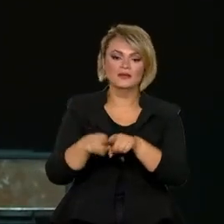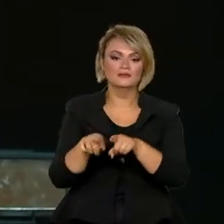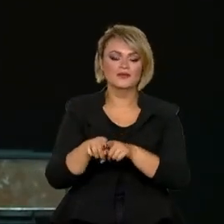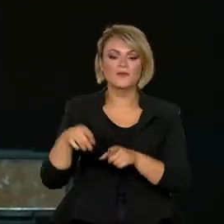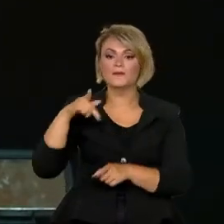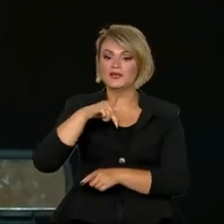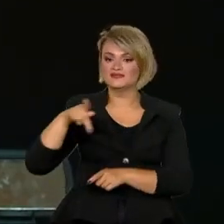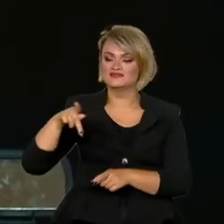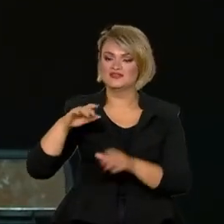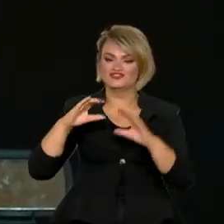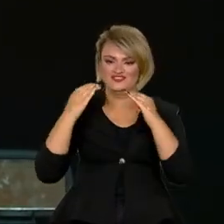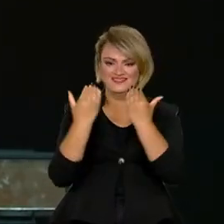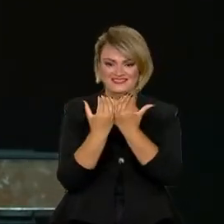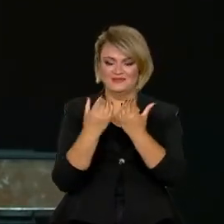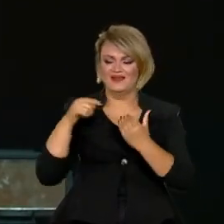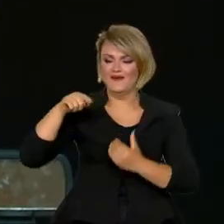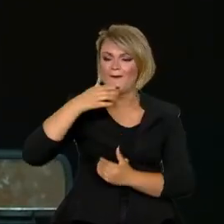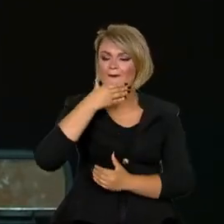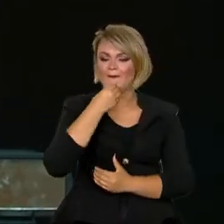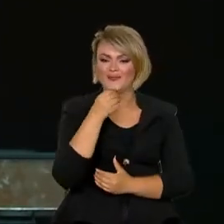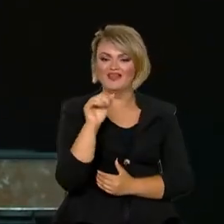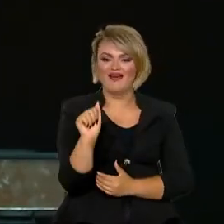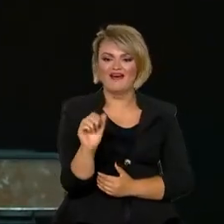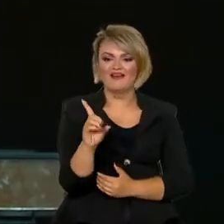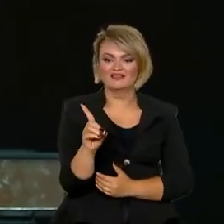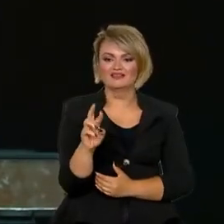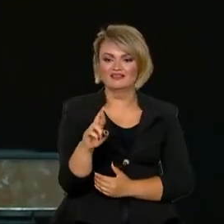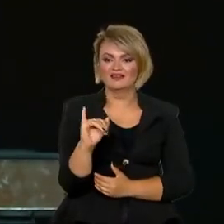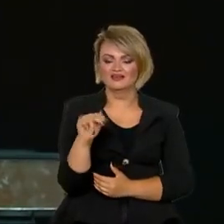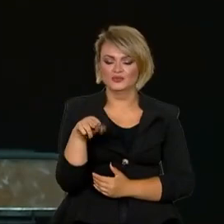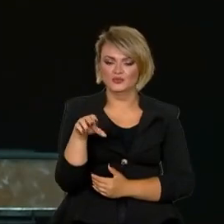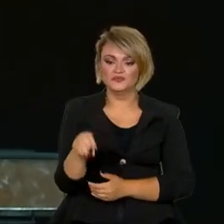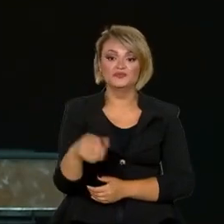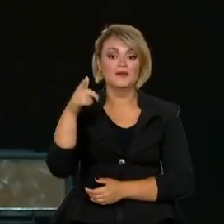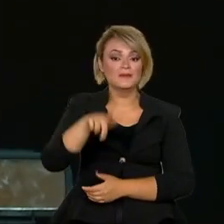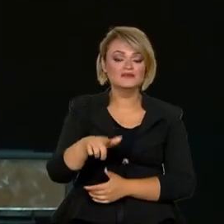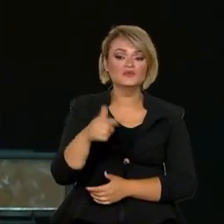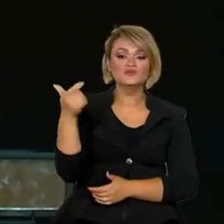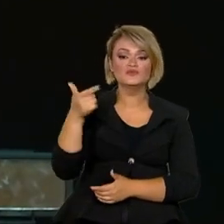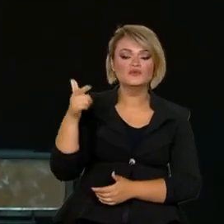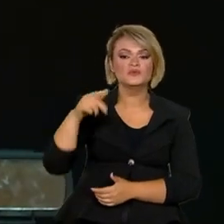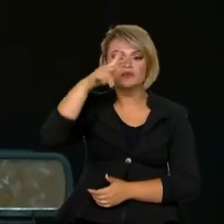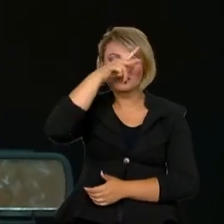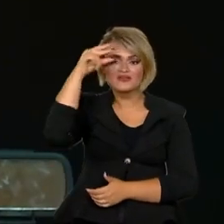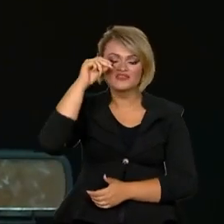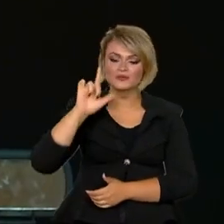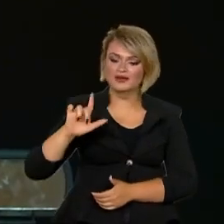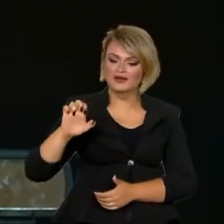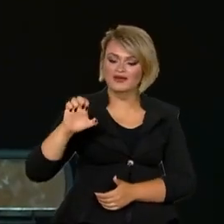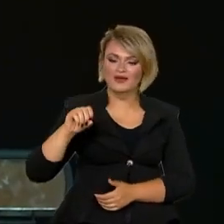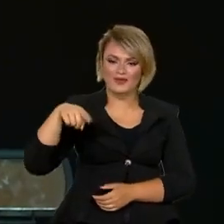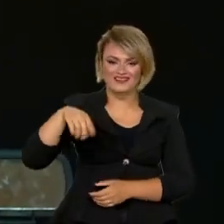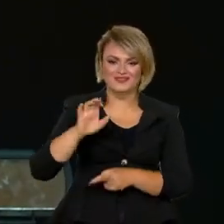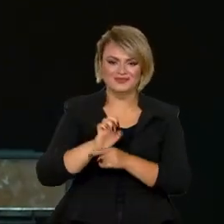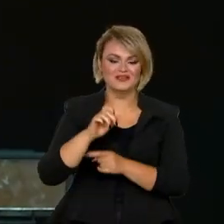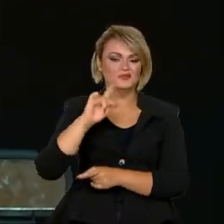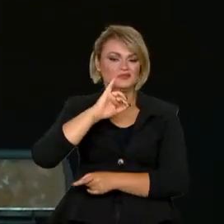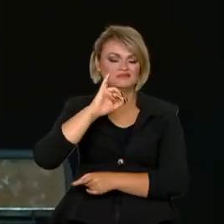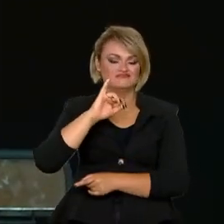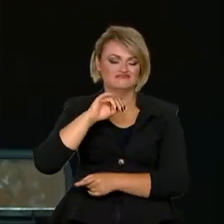da Assembleia, Adriano Galdino. Cumprimentando o vice-prefeito Léo Bezerra, aqui de João Pessoa,